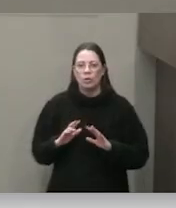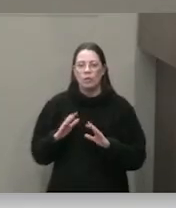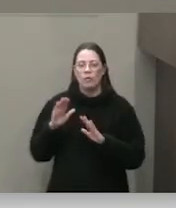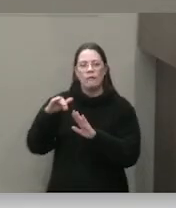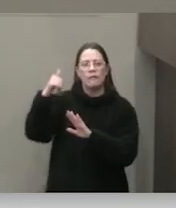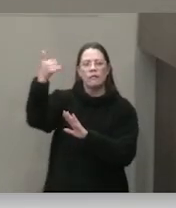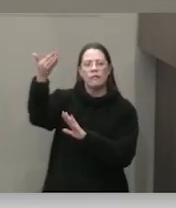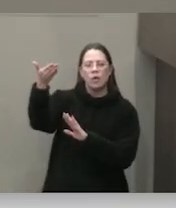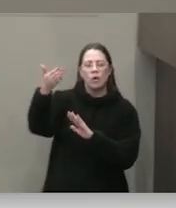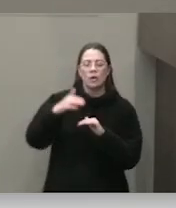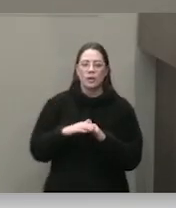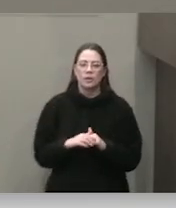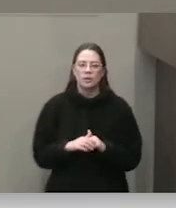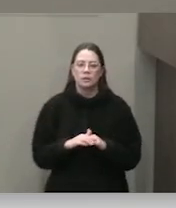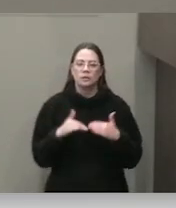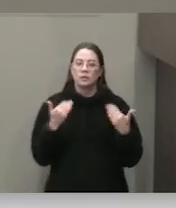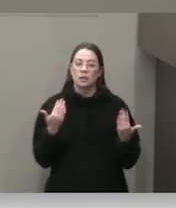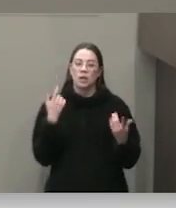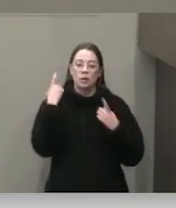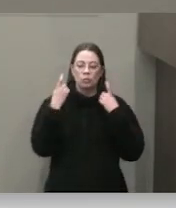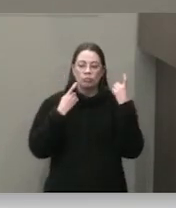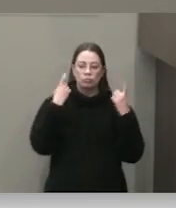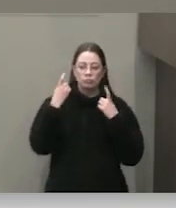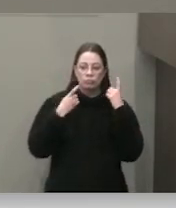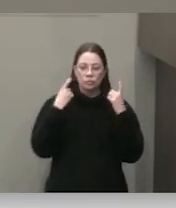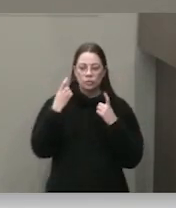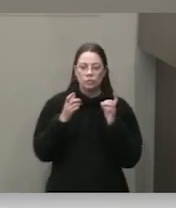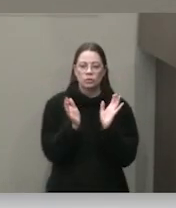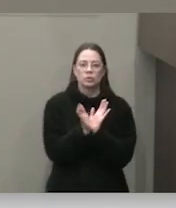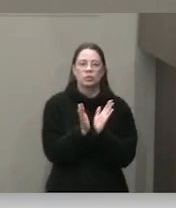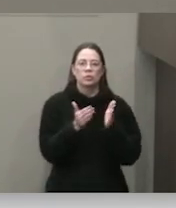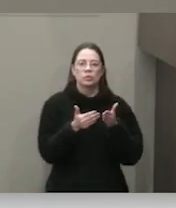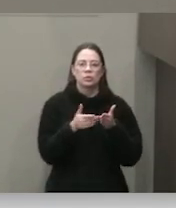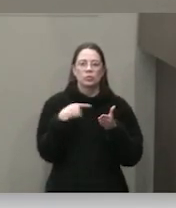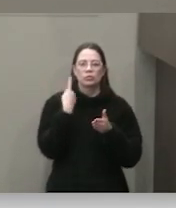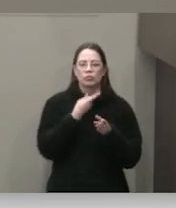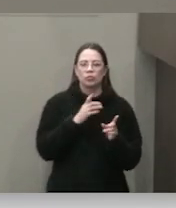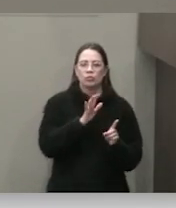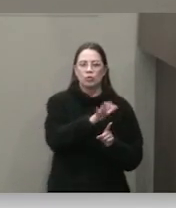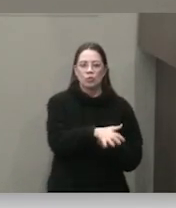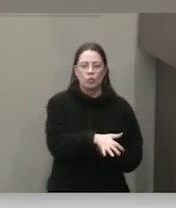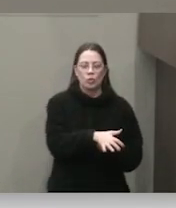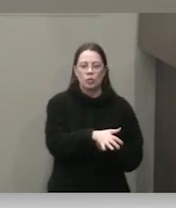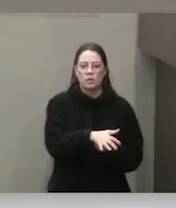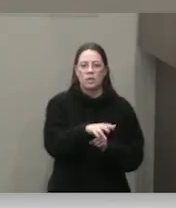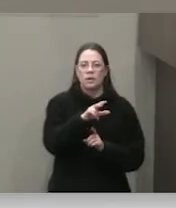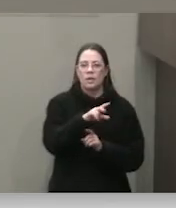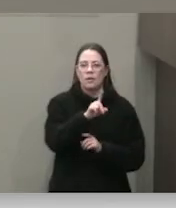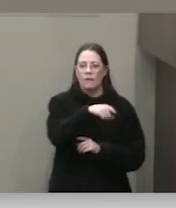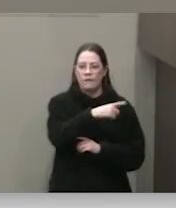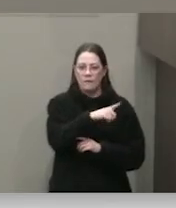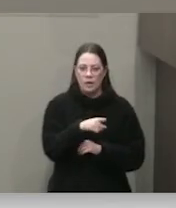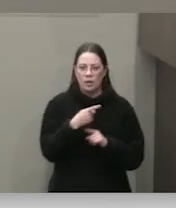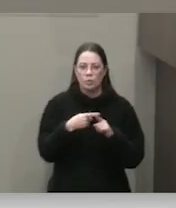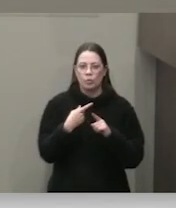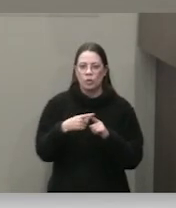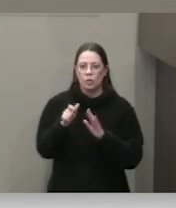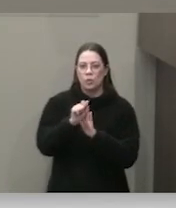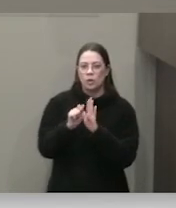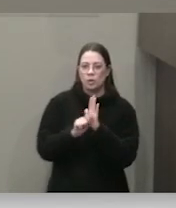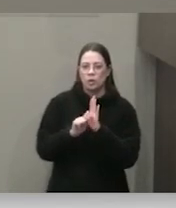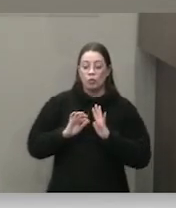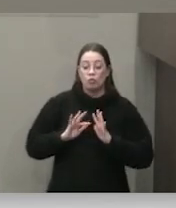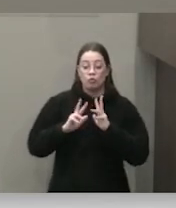fora. Então, por esta preocupação, na comissão fomos contrário ao veto, porque o artigo todo ele